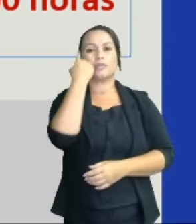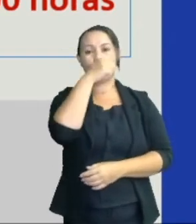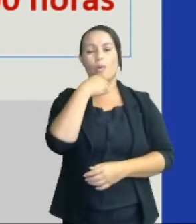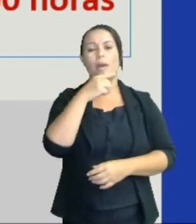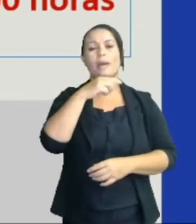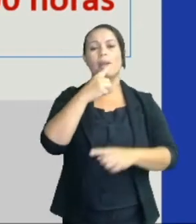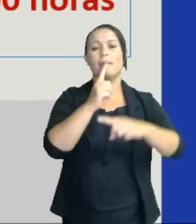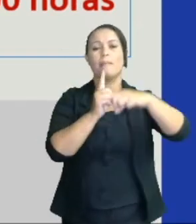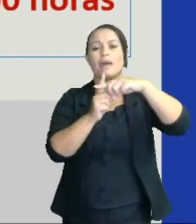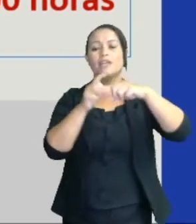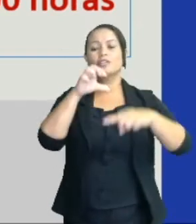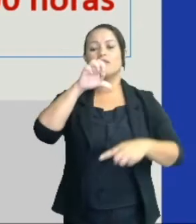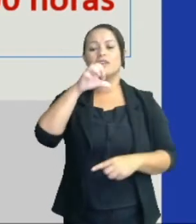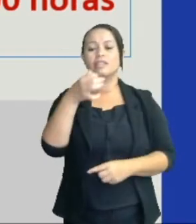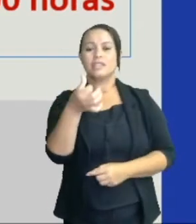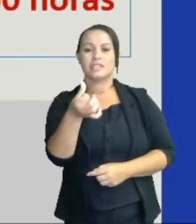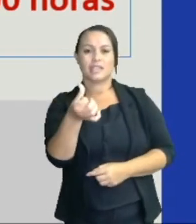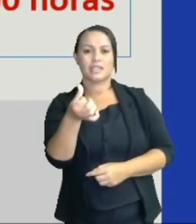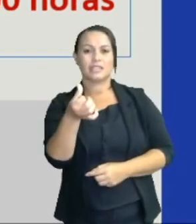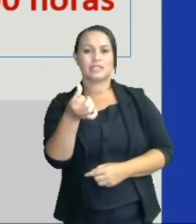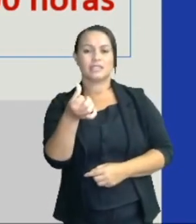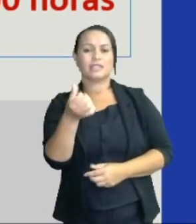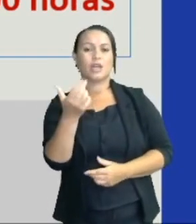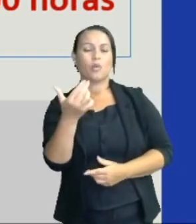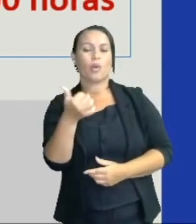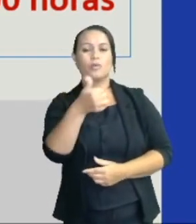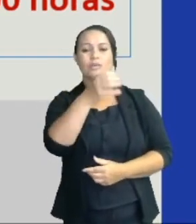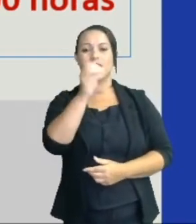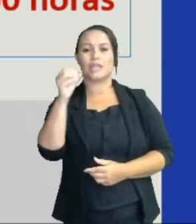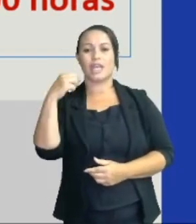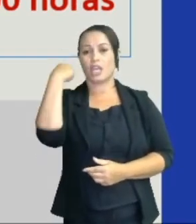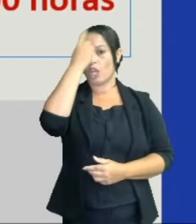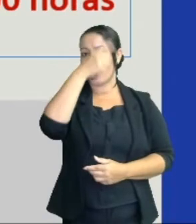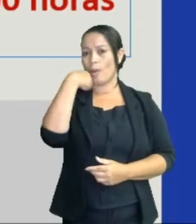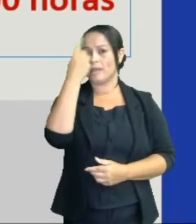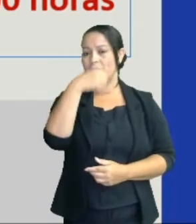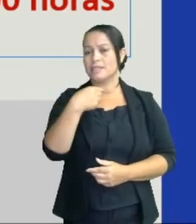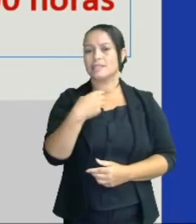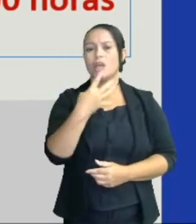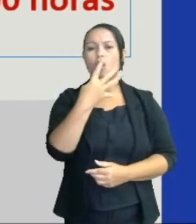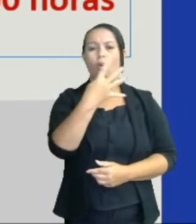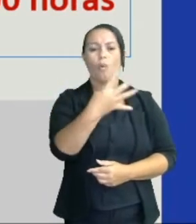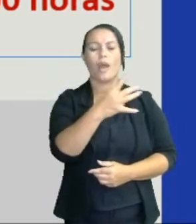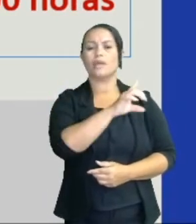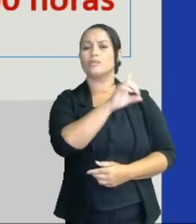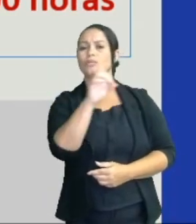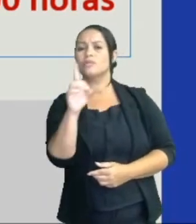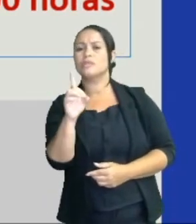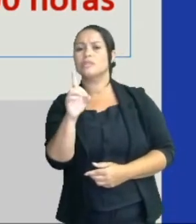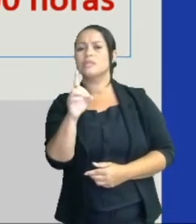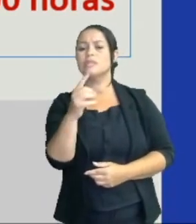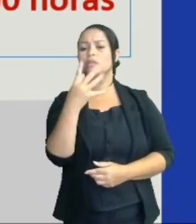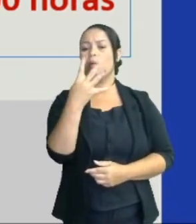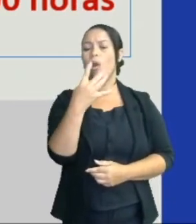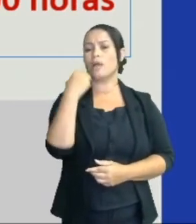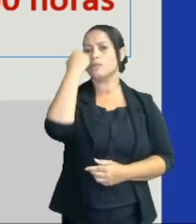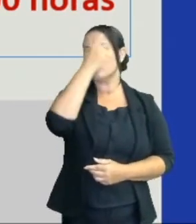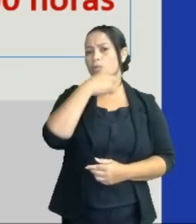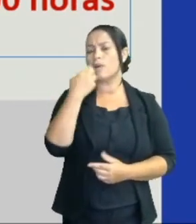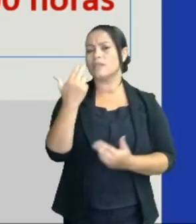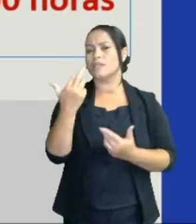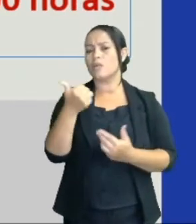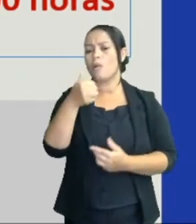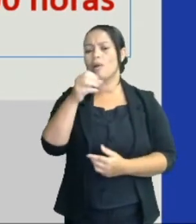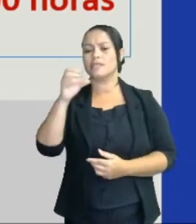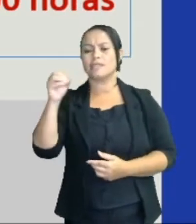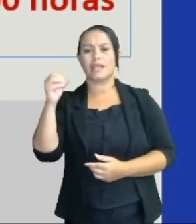mais 96 horas dá 100 horas. 4 dias e 4 horas é